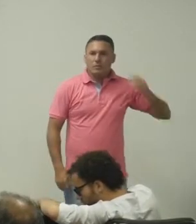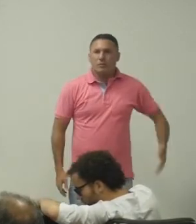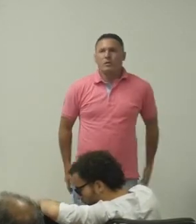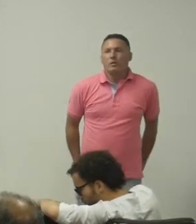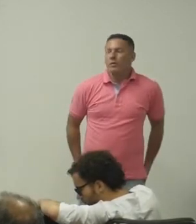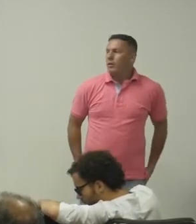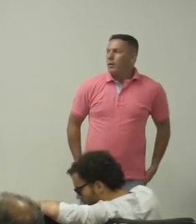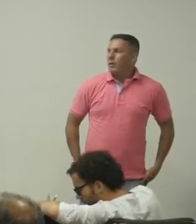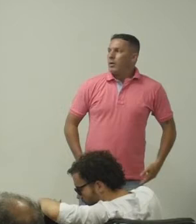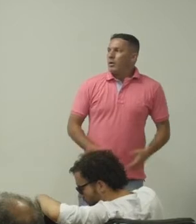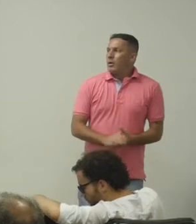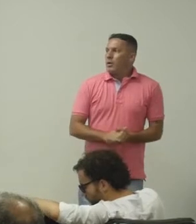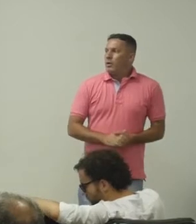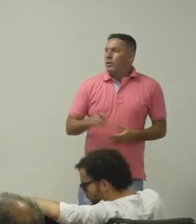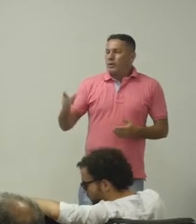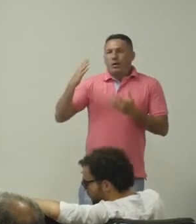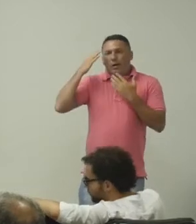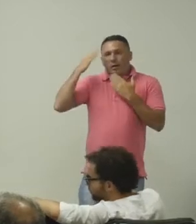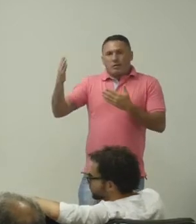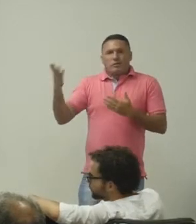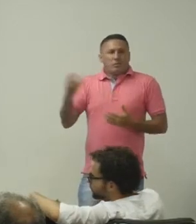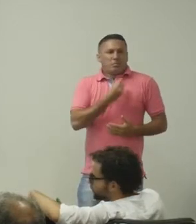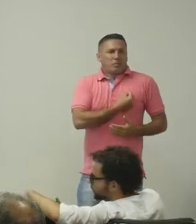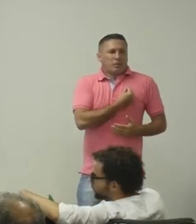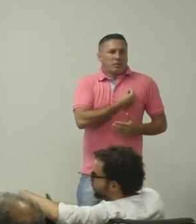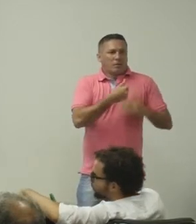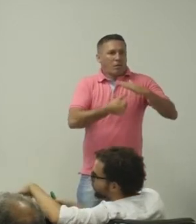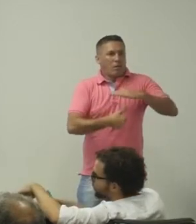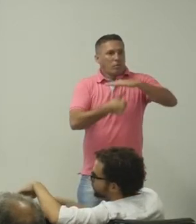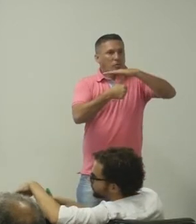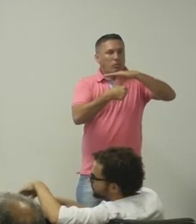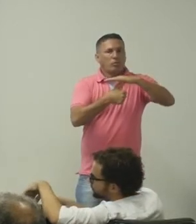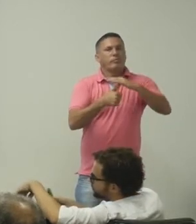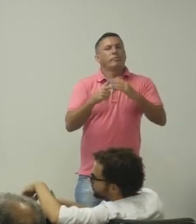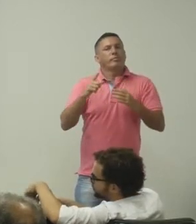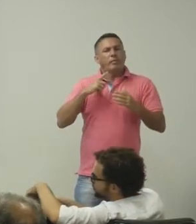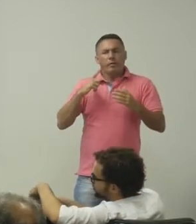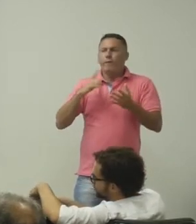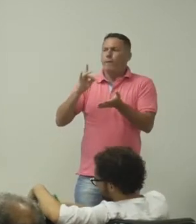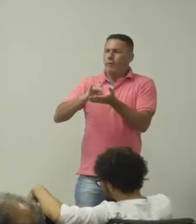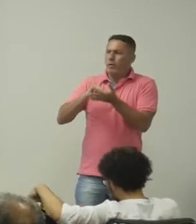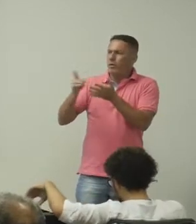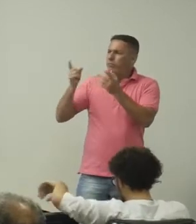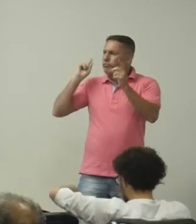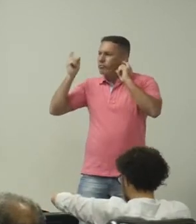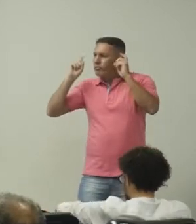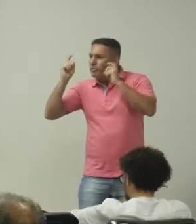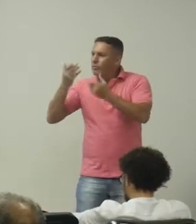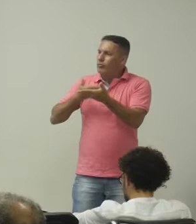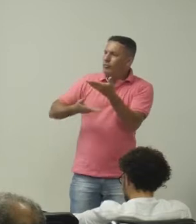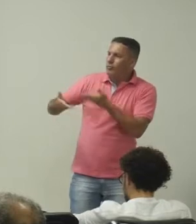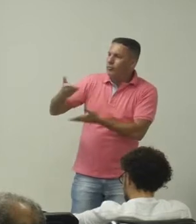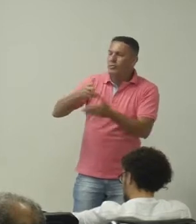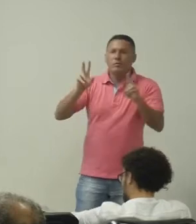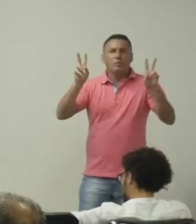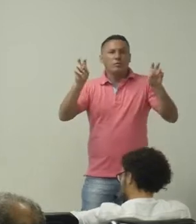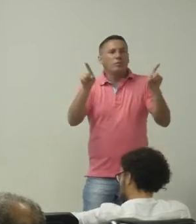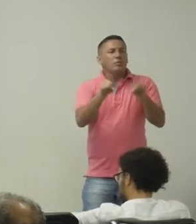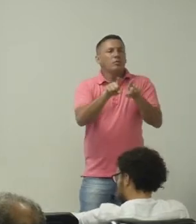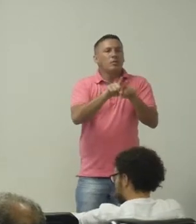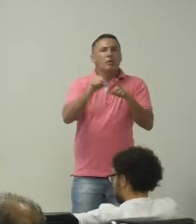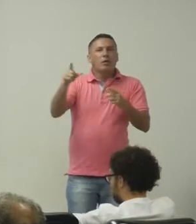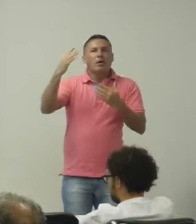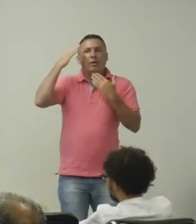Agradecemos, né, a presença e o apoio do reitor. Realmente, a gente tem participado de algumas reuniões, né, discutido um pouquinho o tema. Gostaria de agradecer